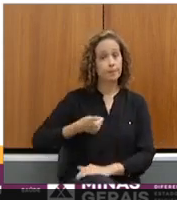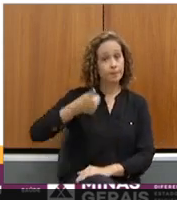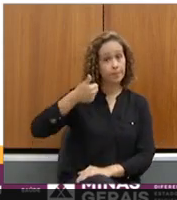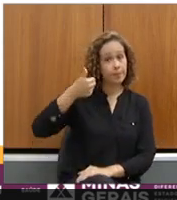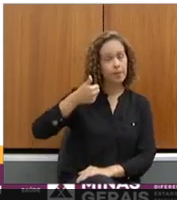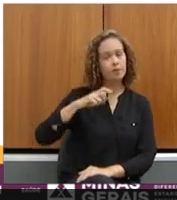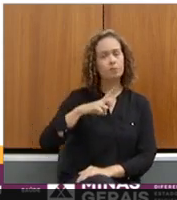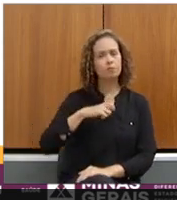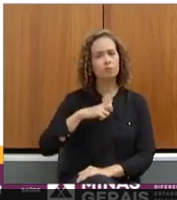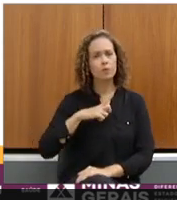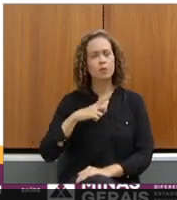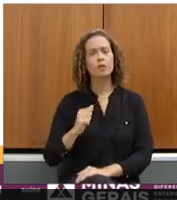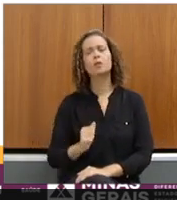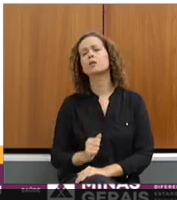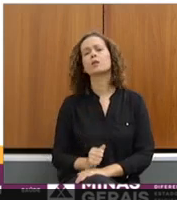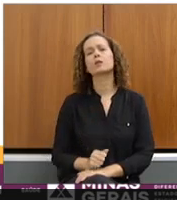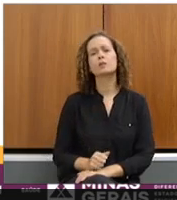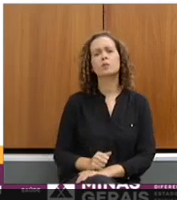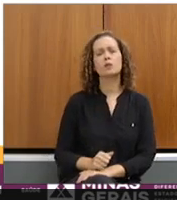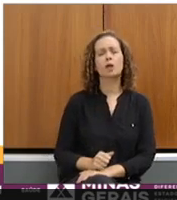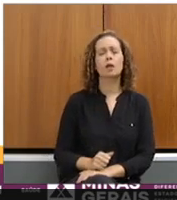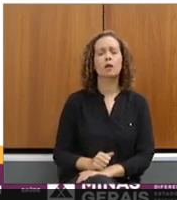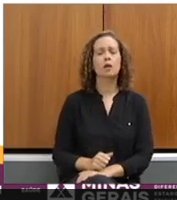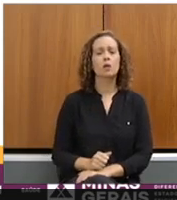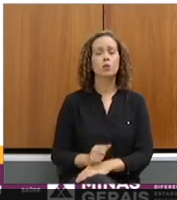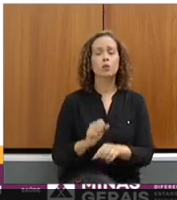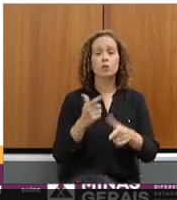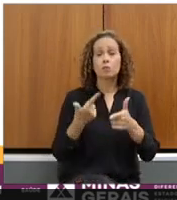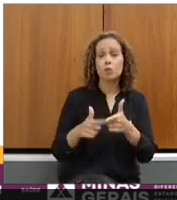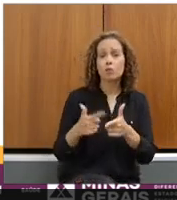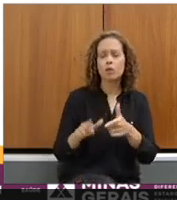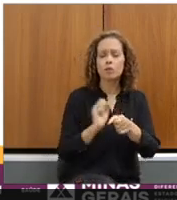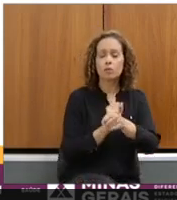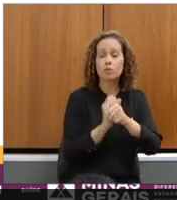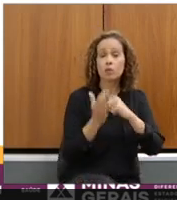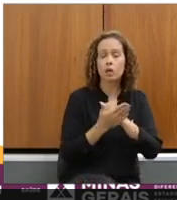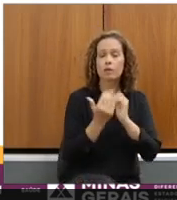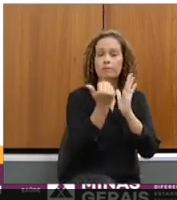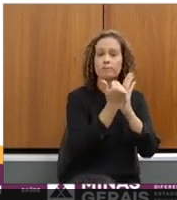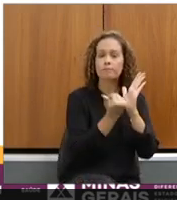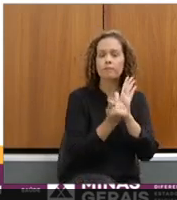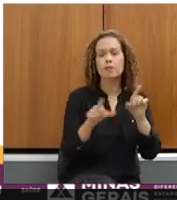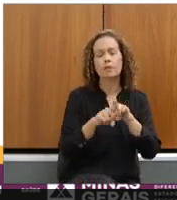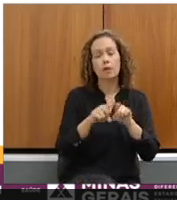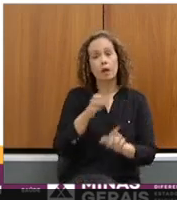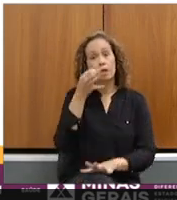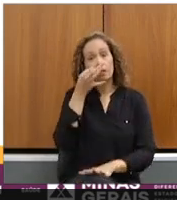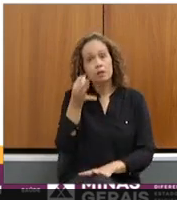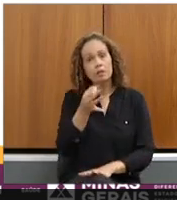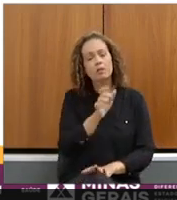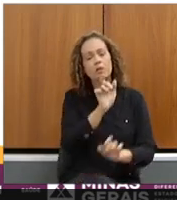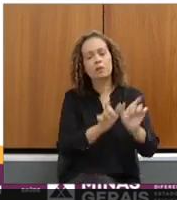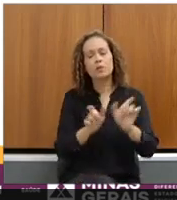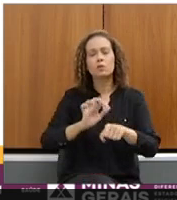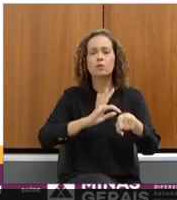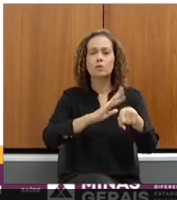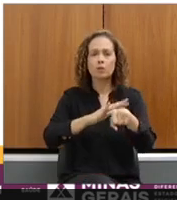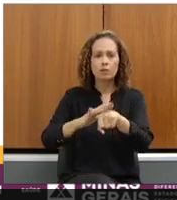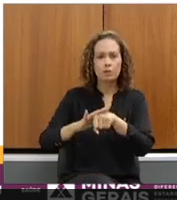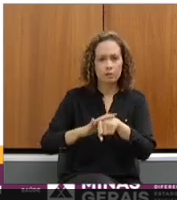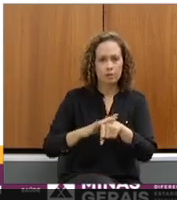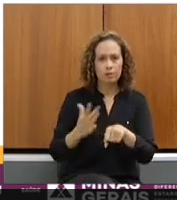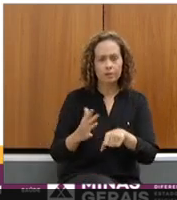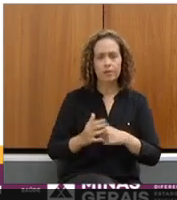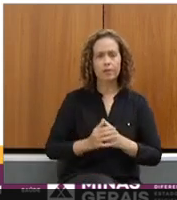uma a redução na geração de casos e também atenção ao enfermo seja são duas frentes de ação que nós